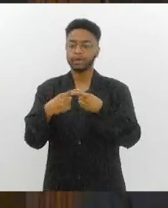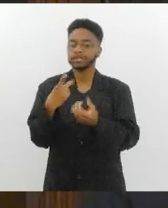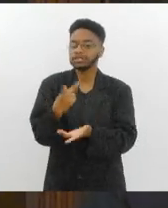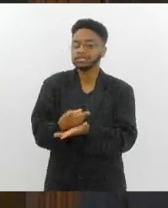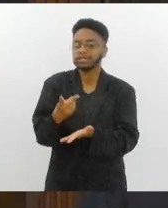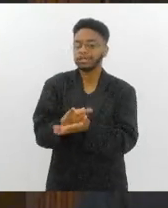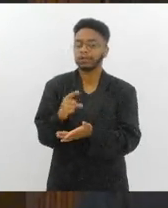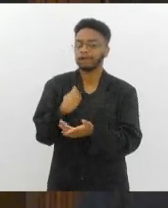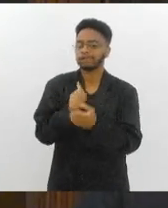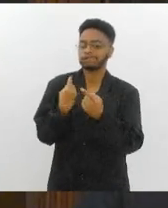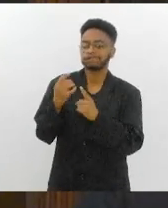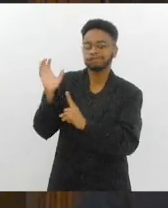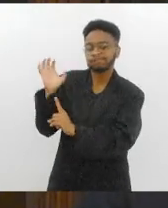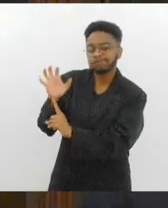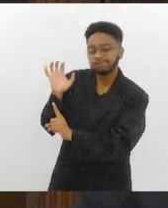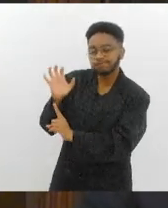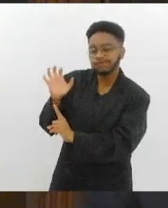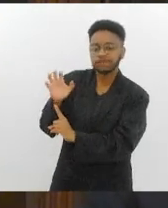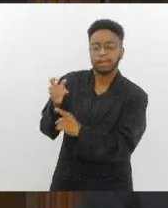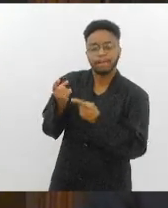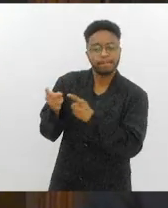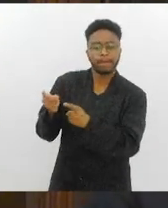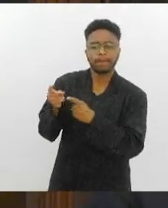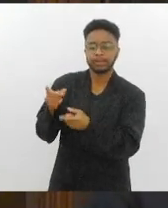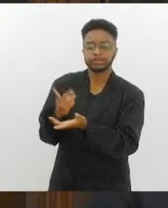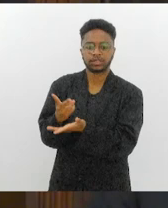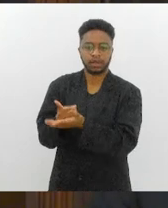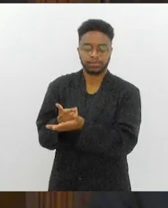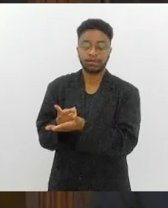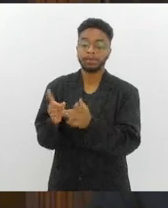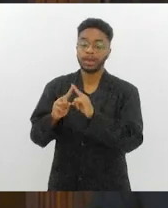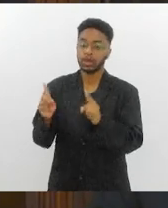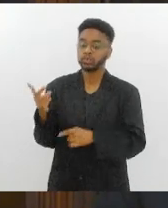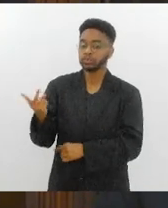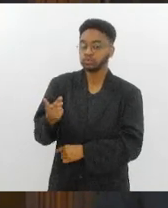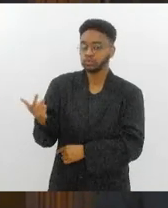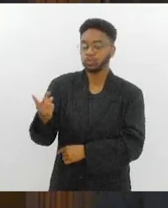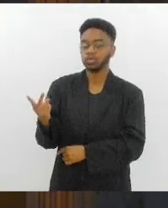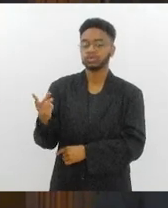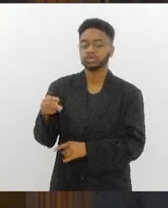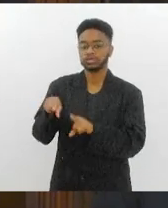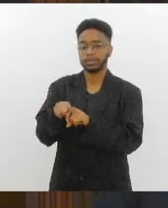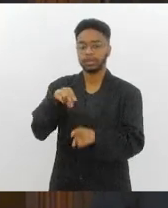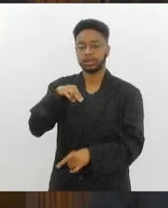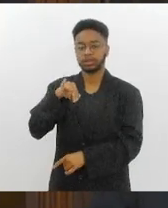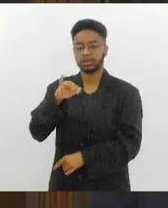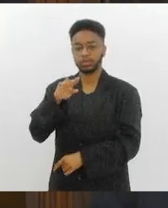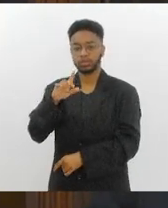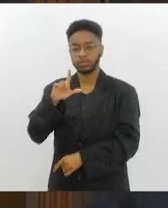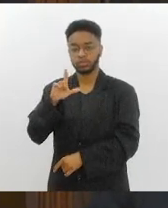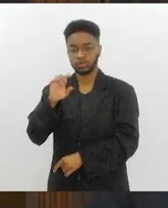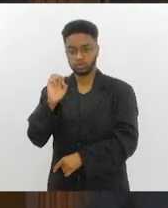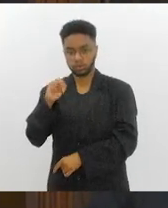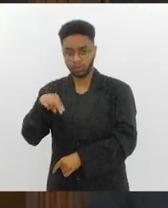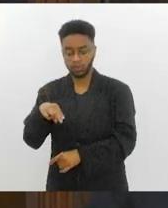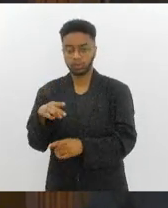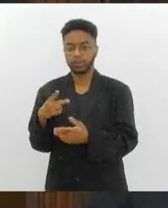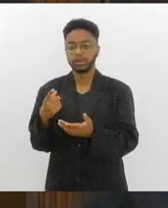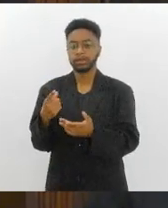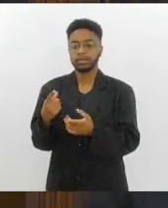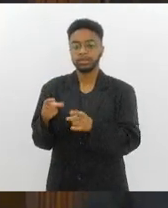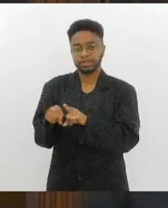perturba muito a Leila e o Milton, né? E eles são exatamente, para mais do que,